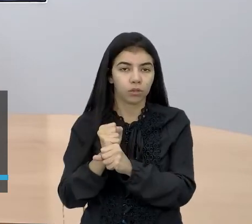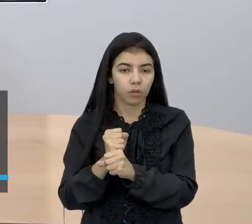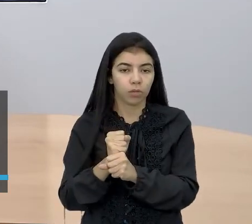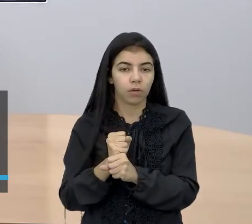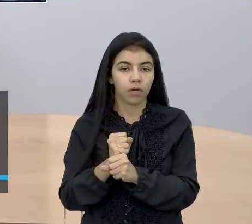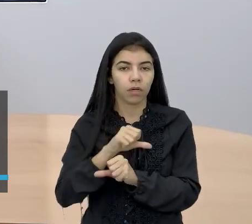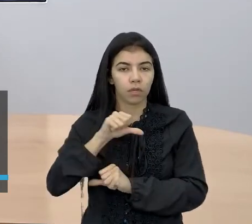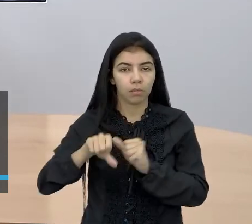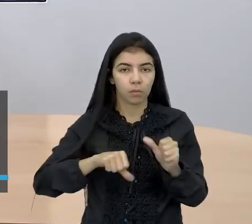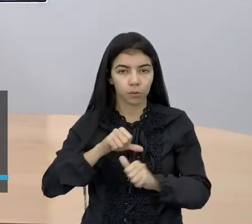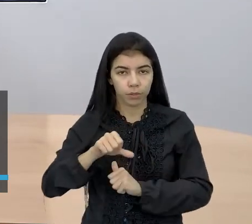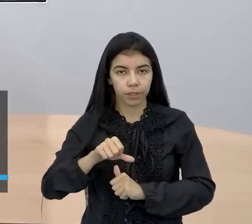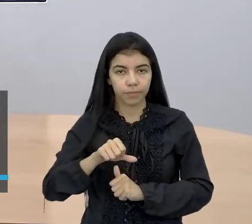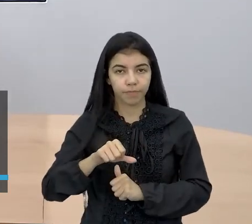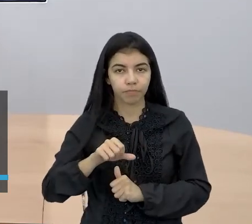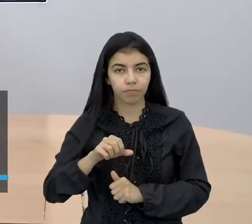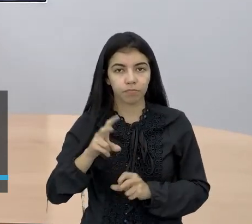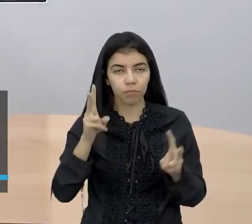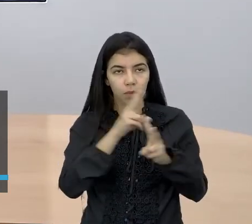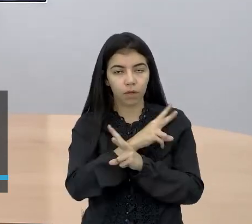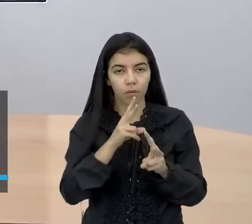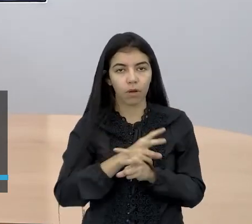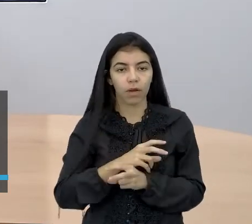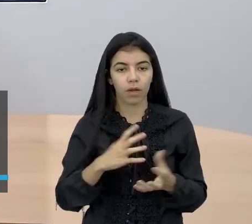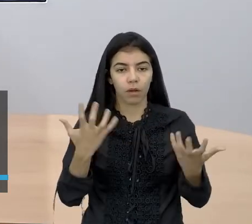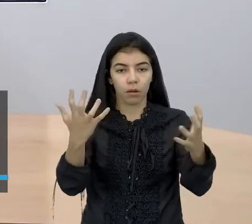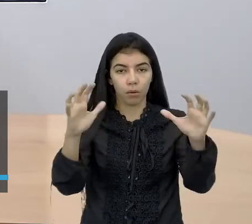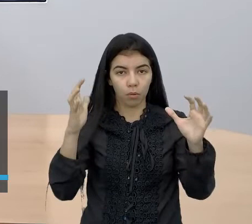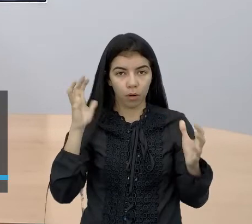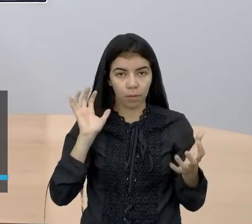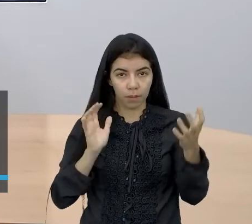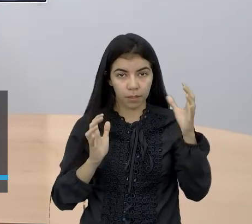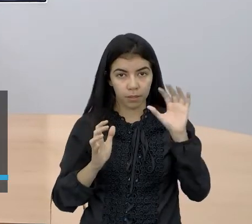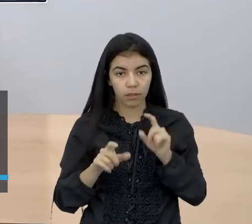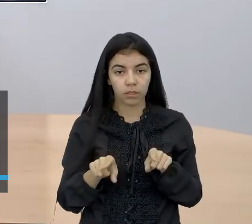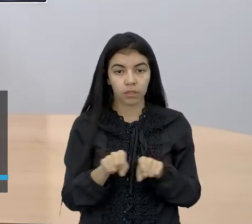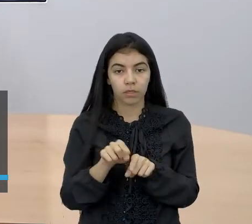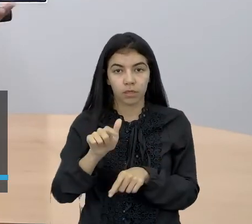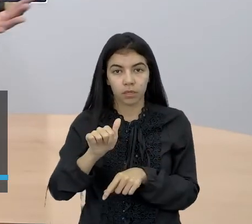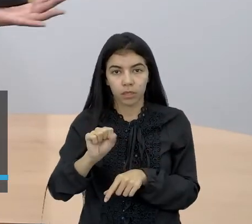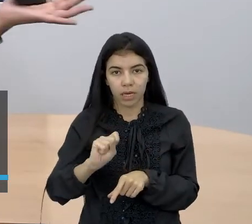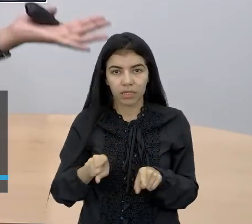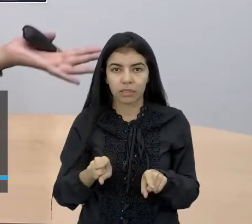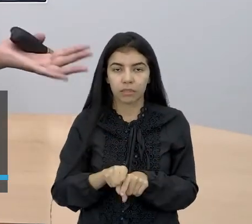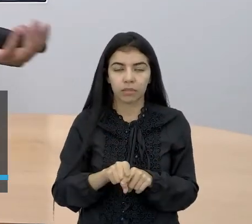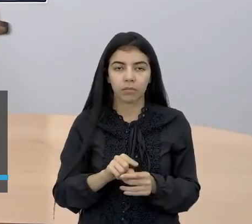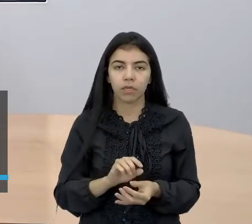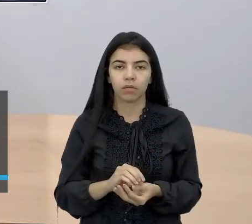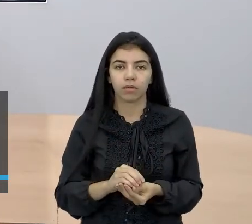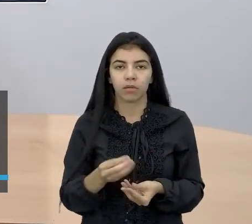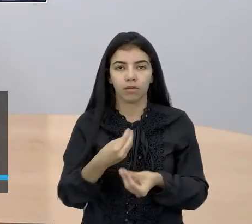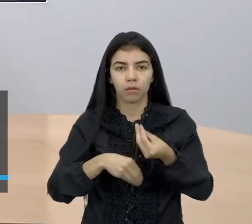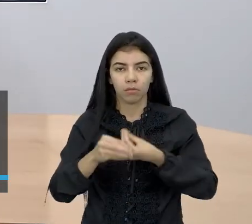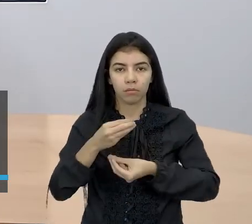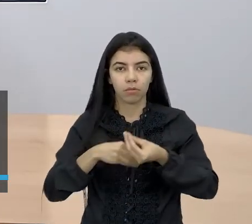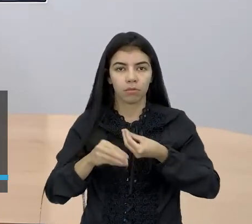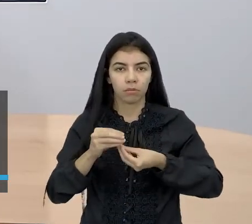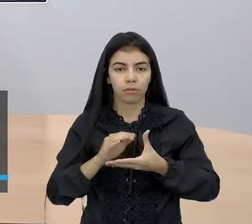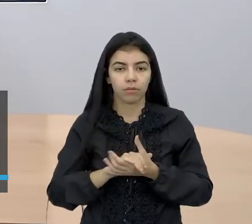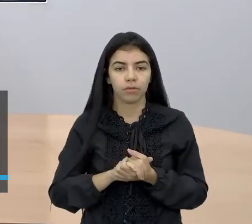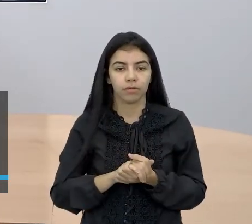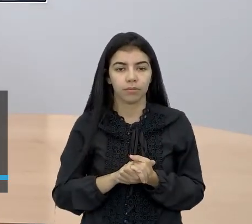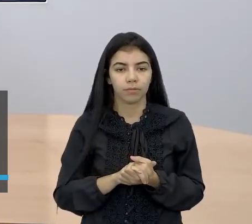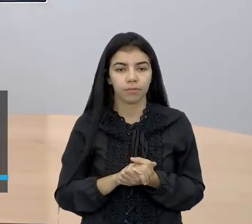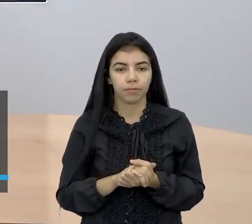De destilação do ar. Então, você tem ali o meio ambiente provendo as coisas de graça para você e você vai fazer esse processo para obter e depois